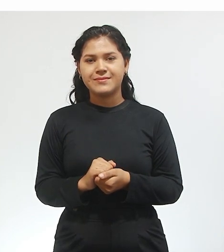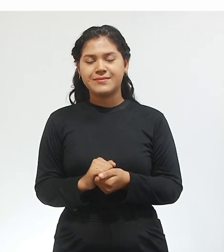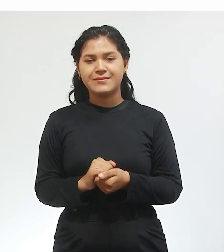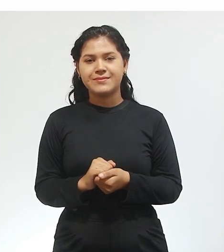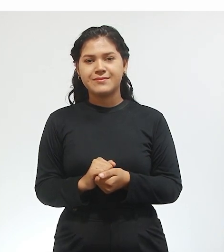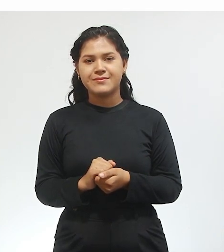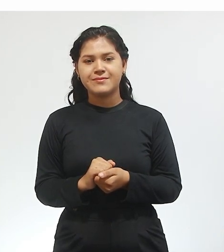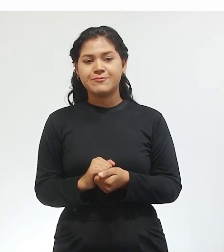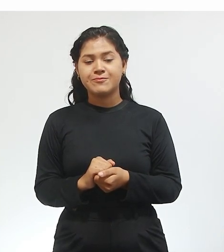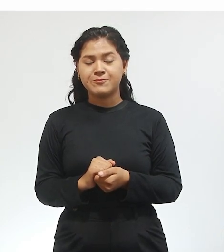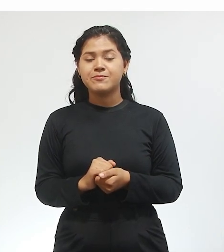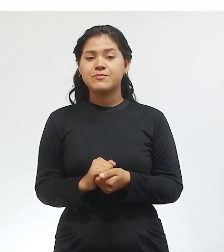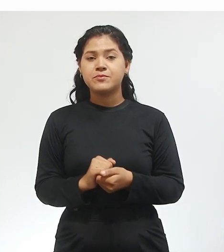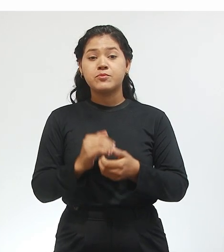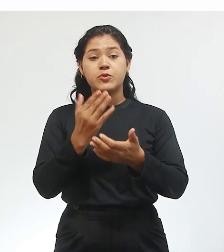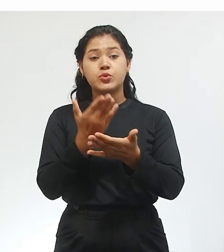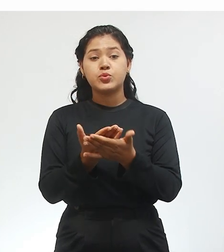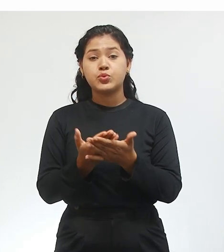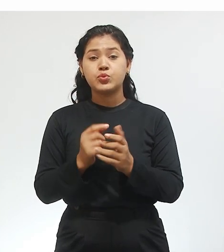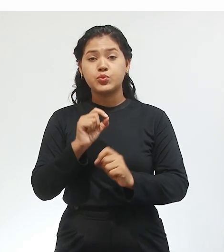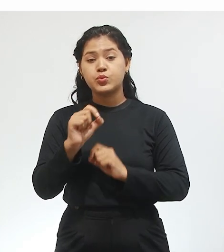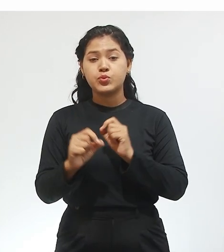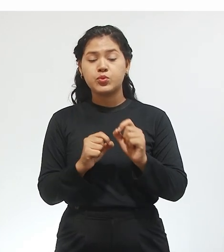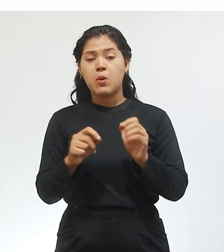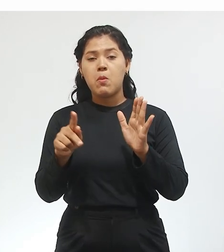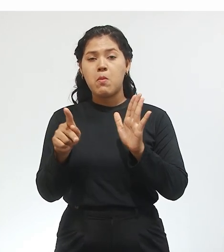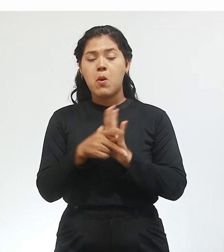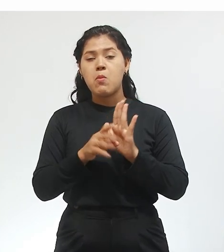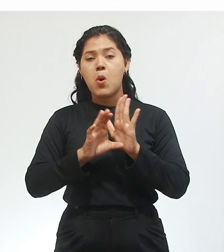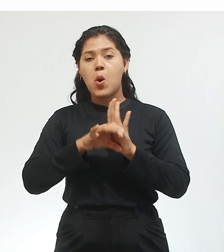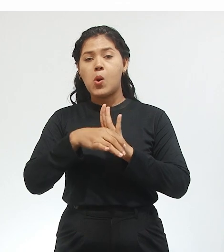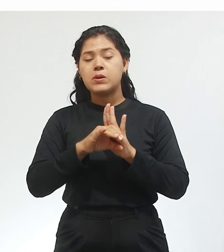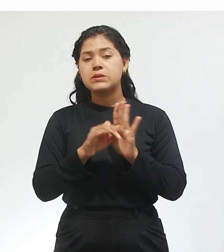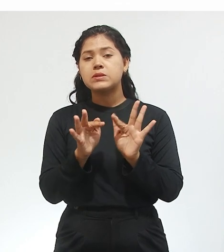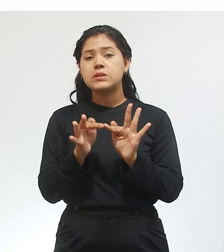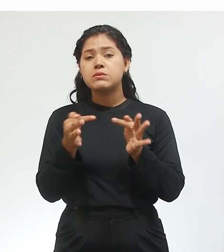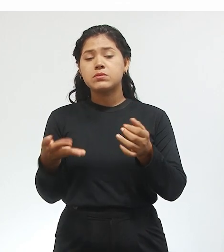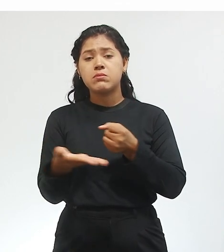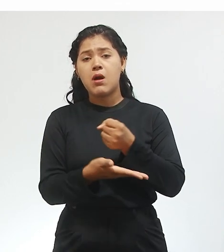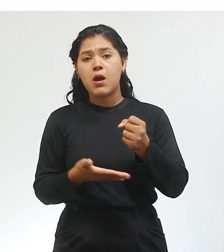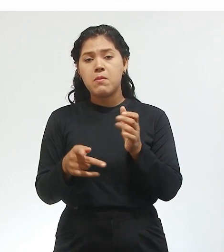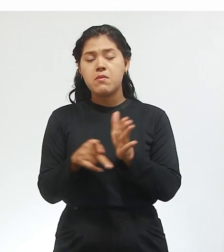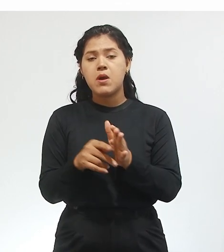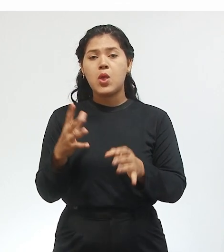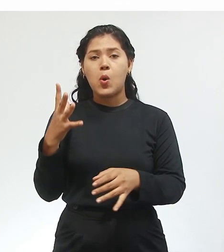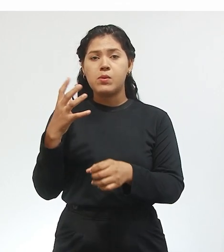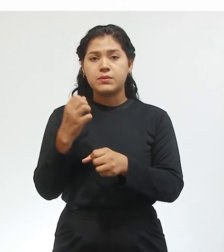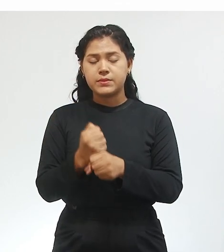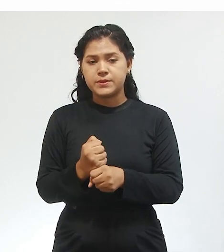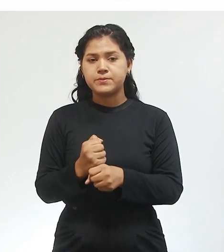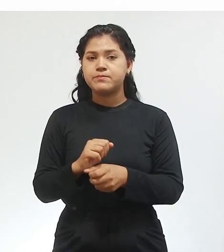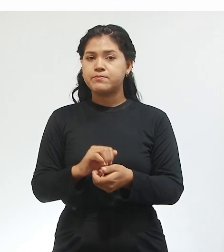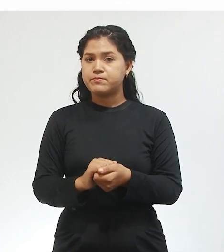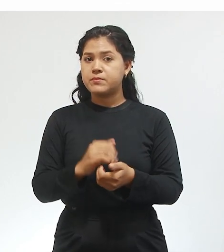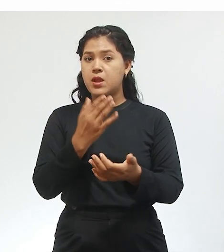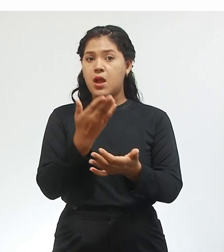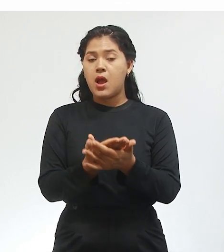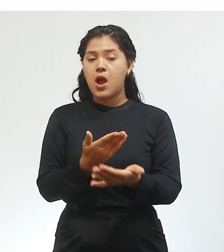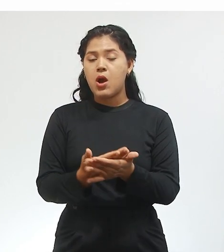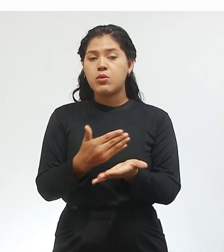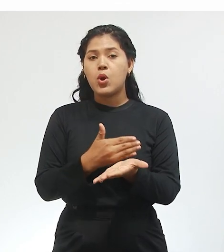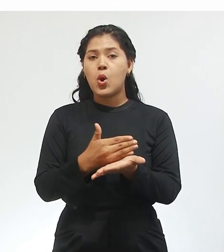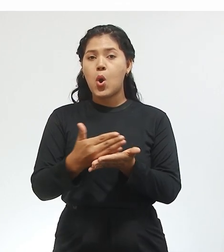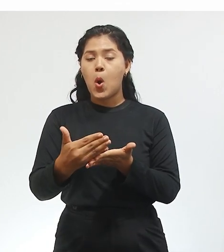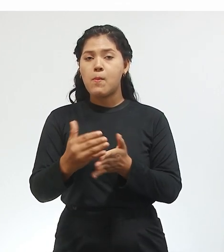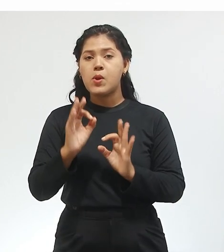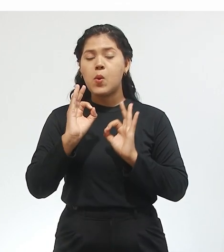Como já falei, vamos estudar aqui os aspectos iniciais da contabilidade. E, pessoas, falar para vocês, a nossa unidade, tá? A gente